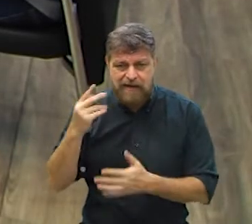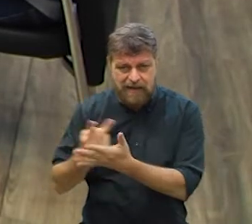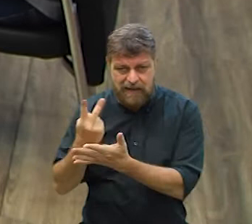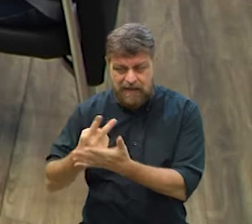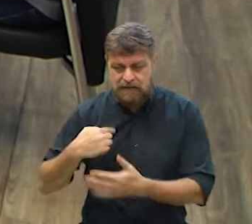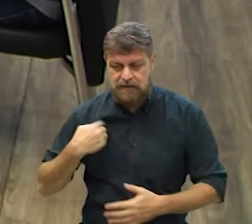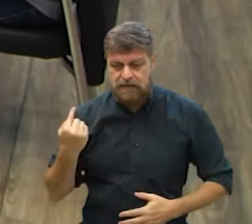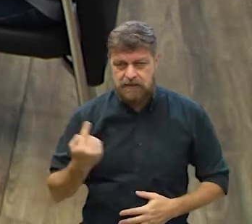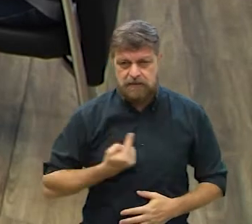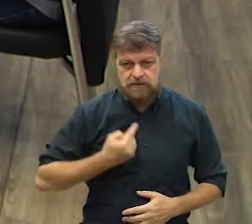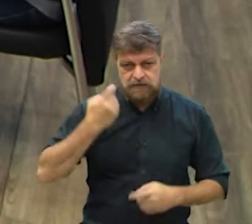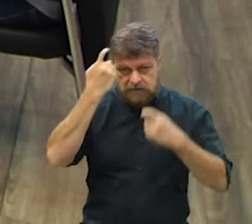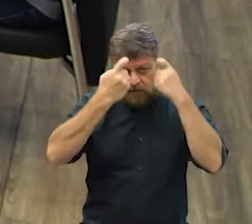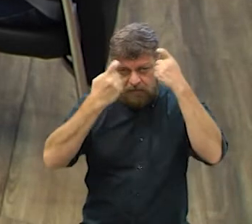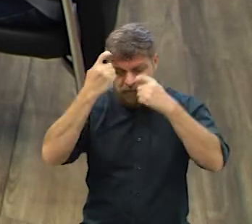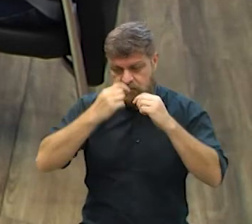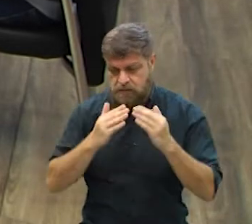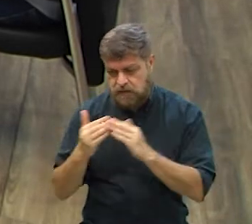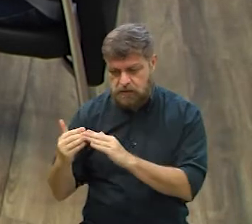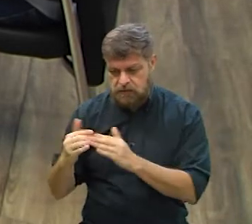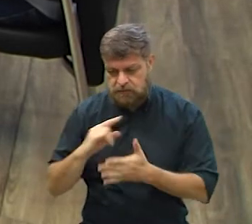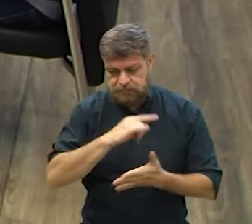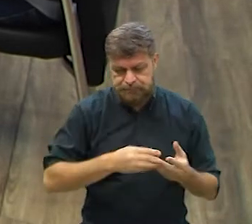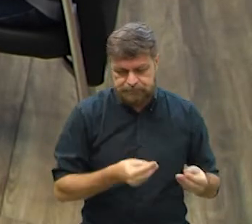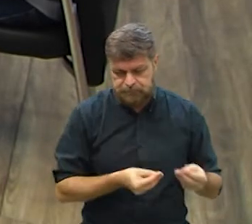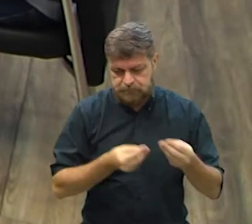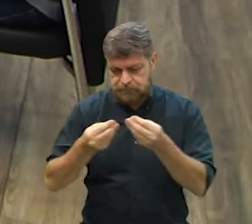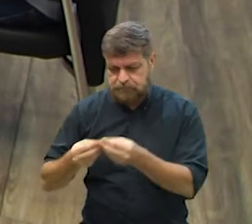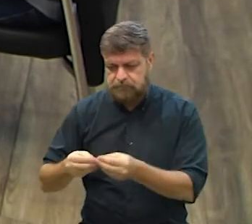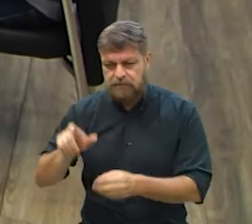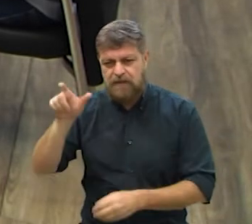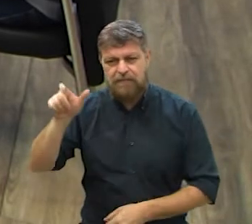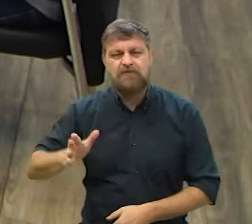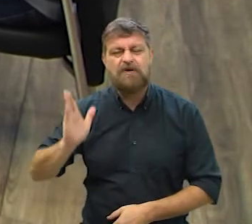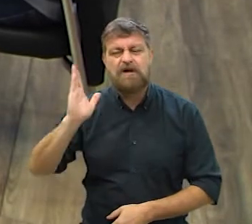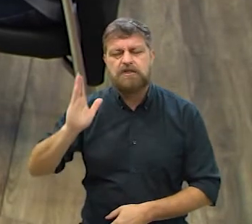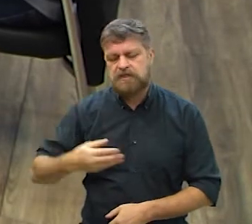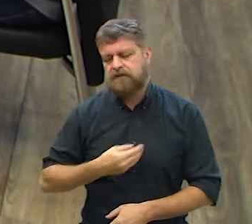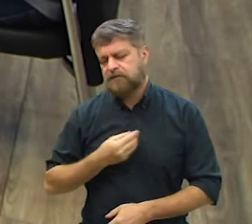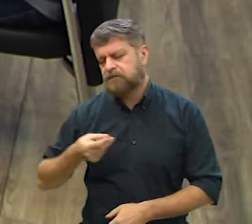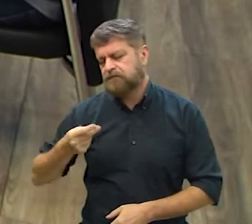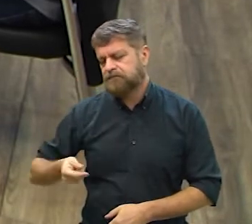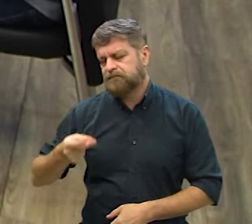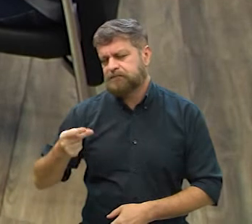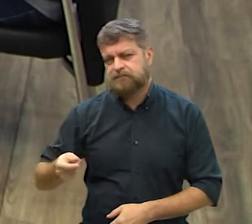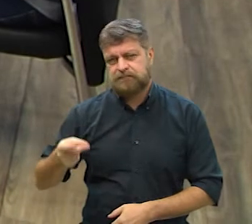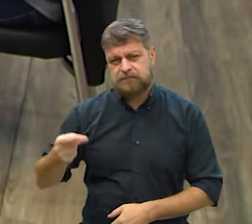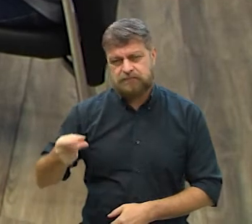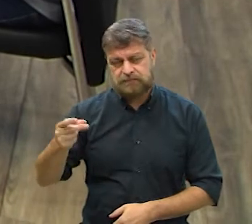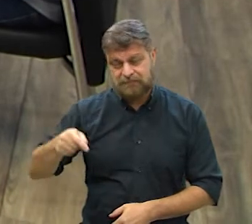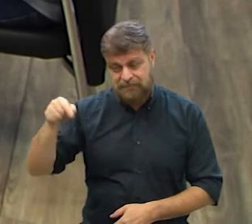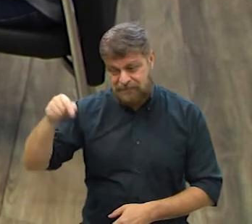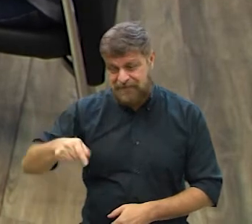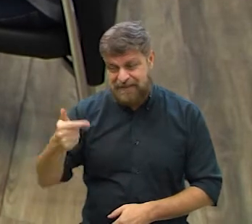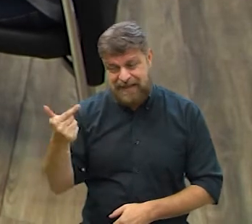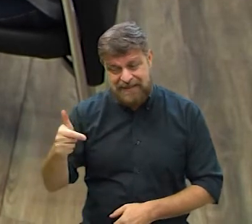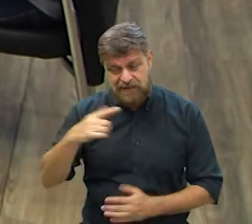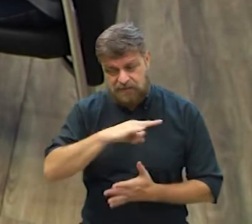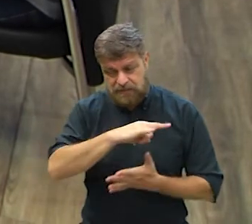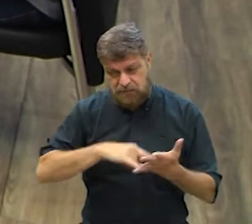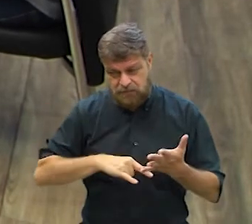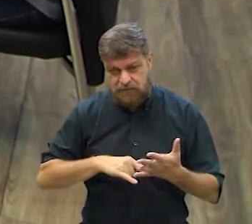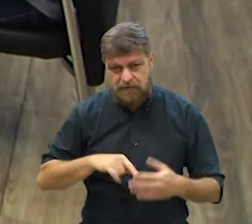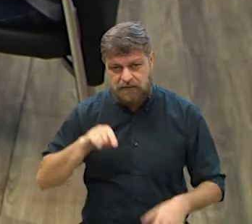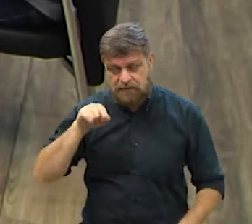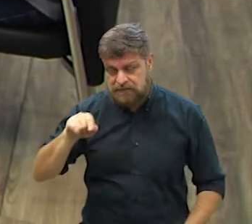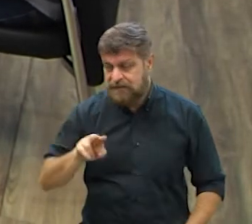regularização fundiária. Porque mesmo a pessoa que está estabilizada num local onde não houve a regularização fundiária,